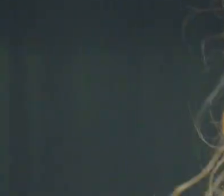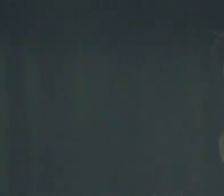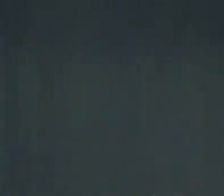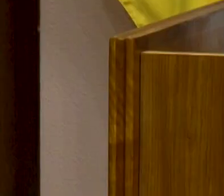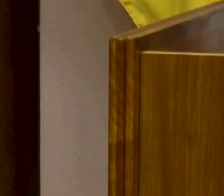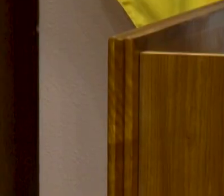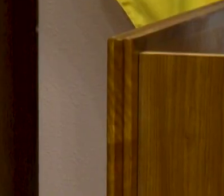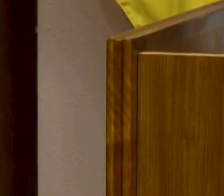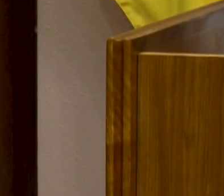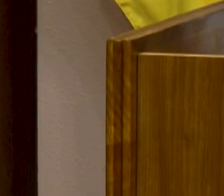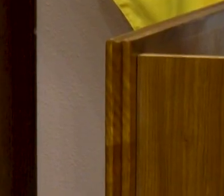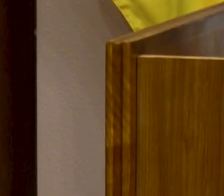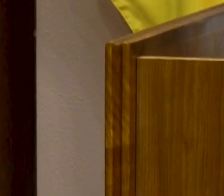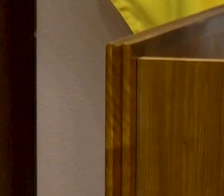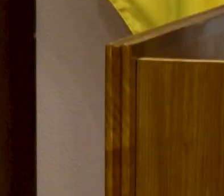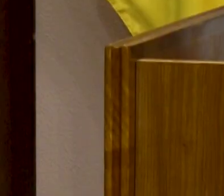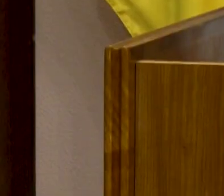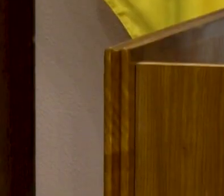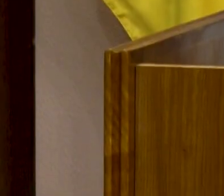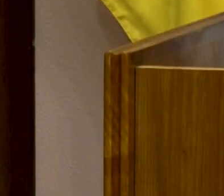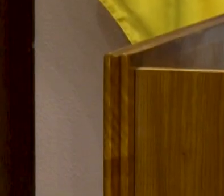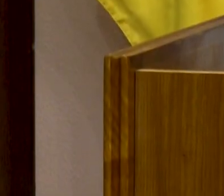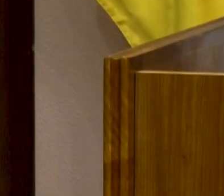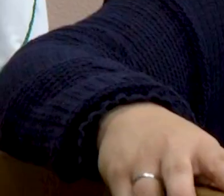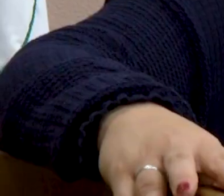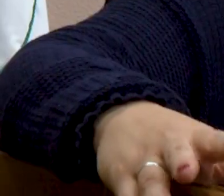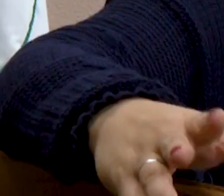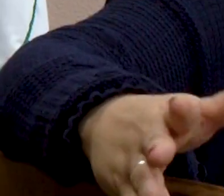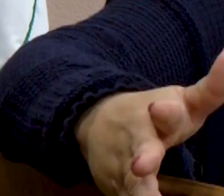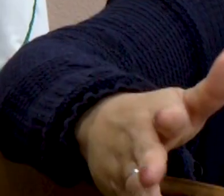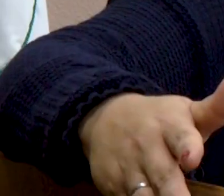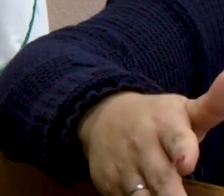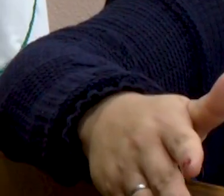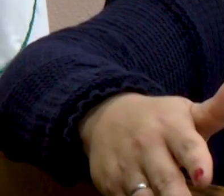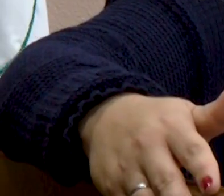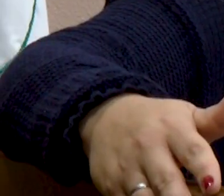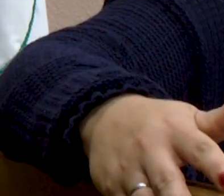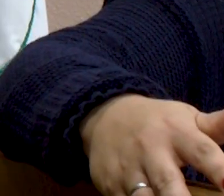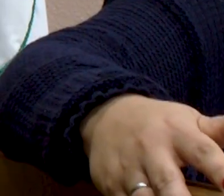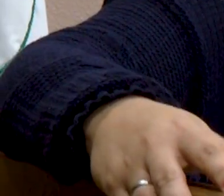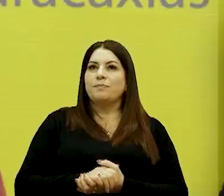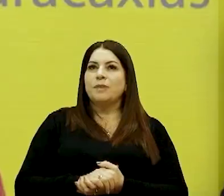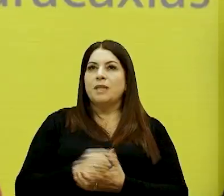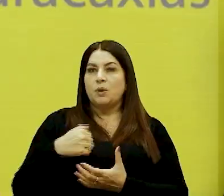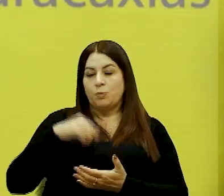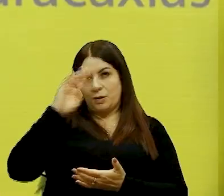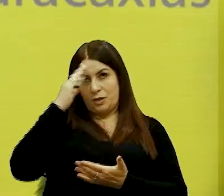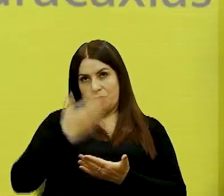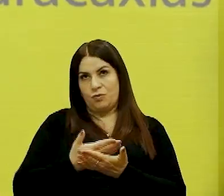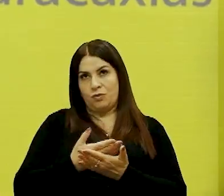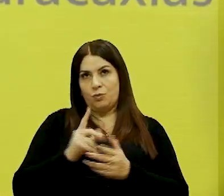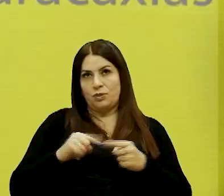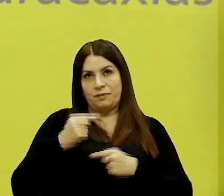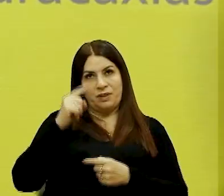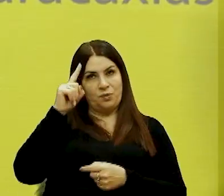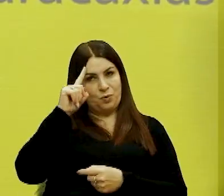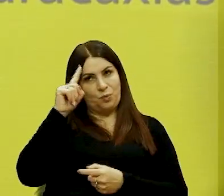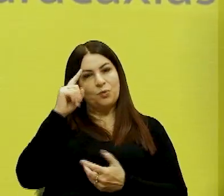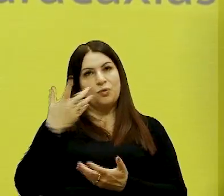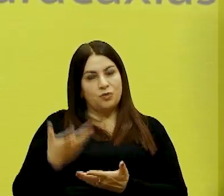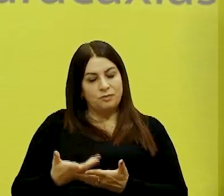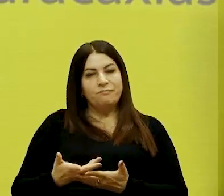do PL, prestou contas sobre seus 9 meses de mandato. Eu acredito que o desafio é o dia a dia,